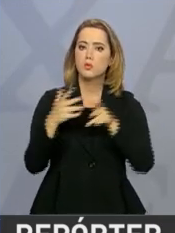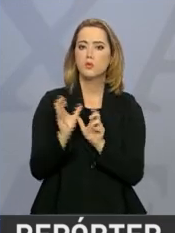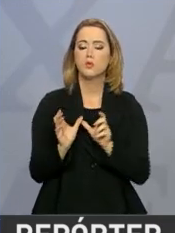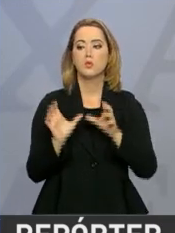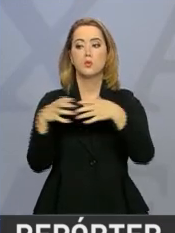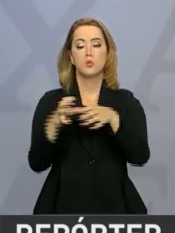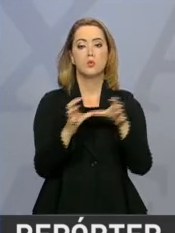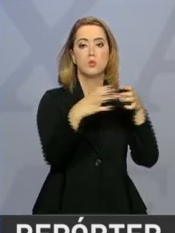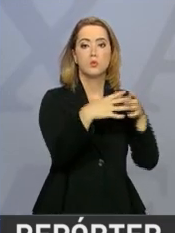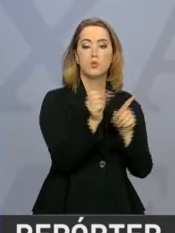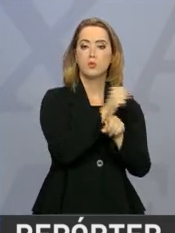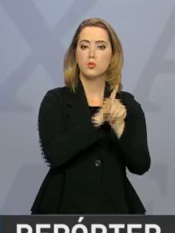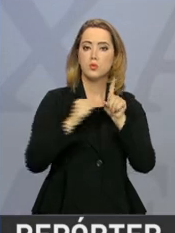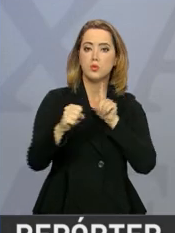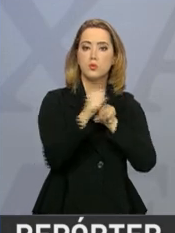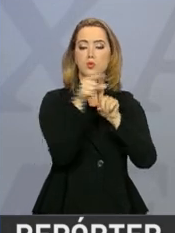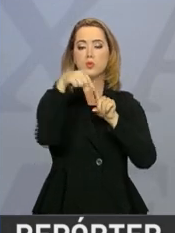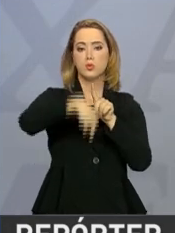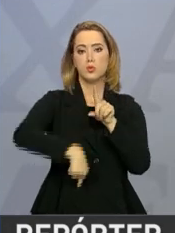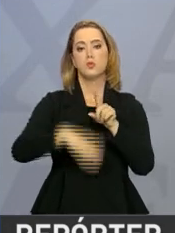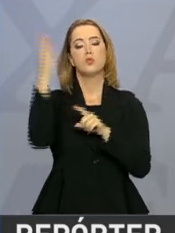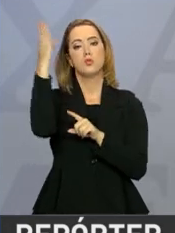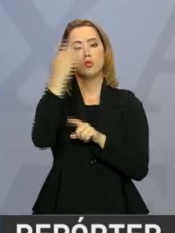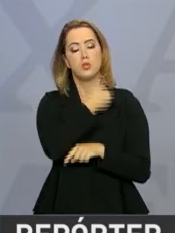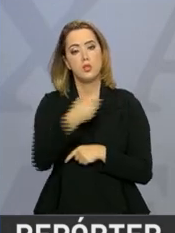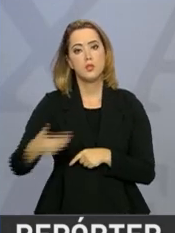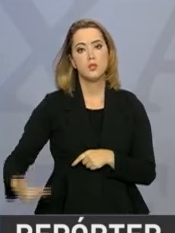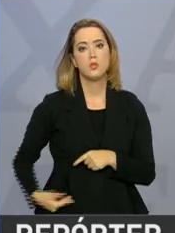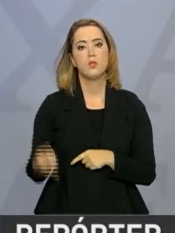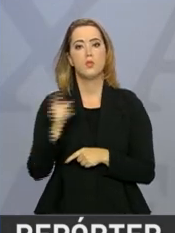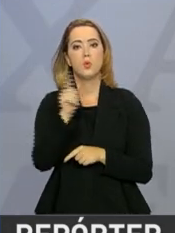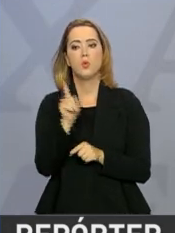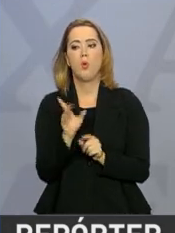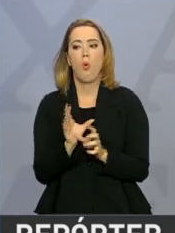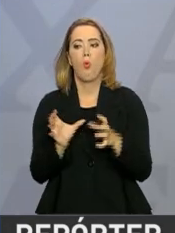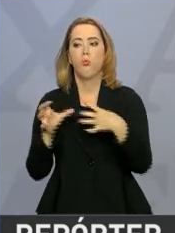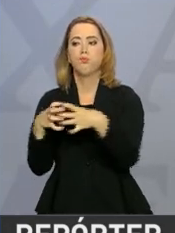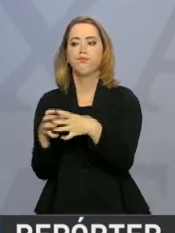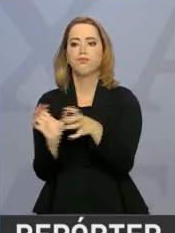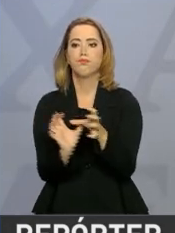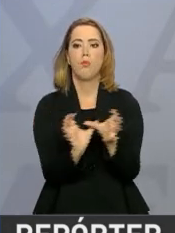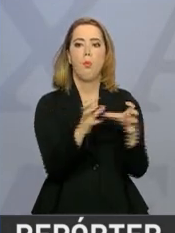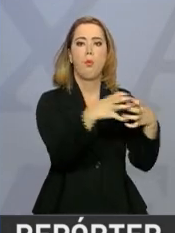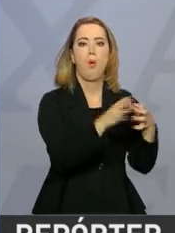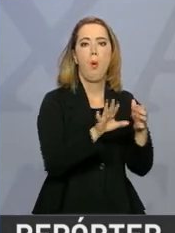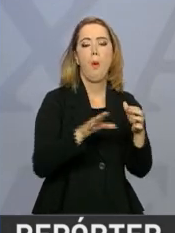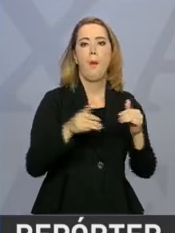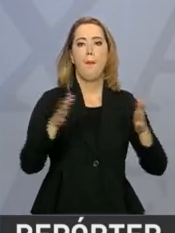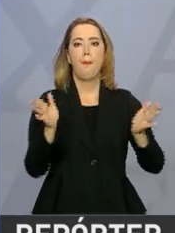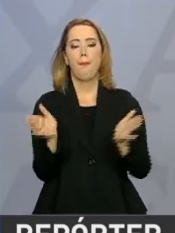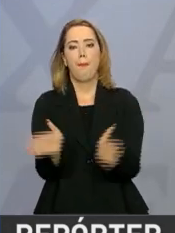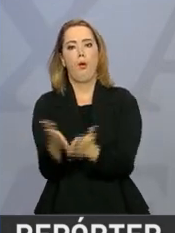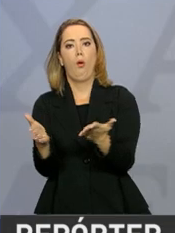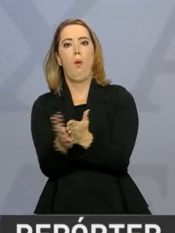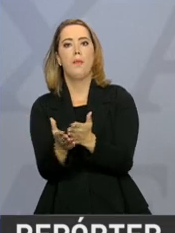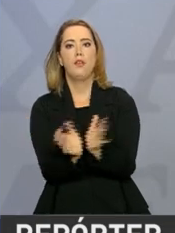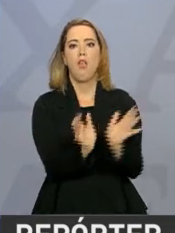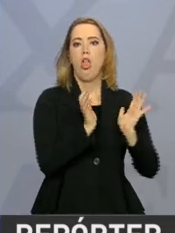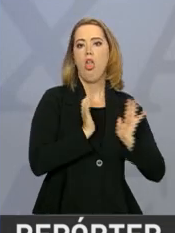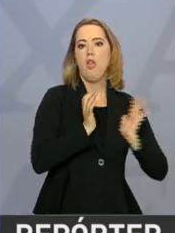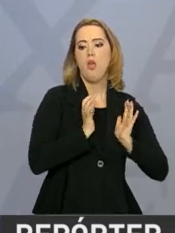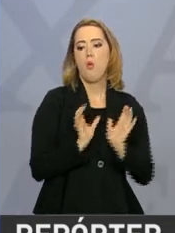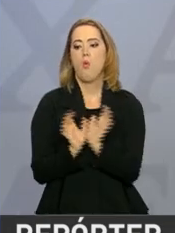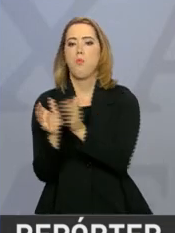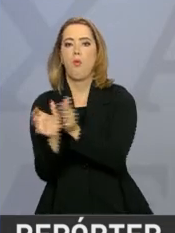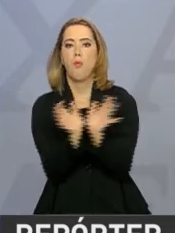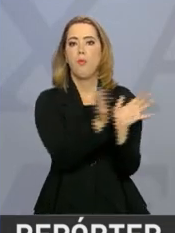setores sociais de que este governo não é um governo que segmenta pobres contra ricos, ricos contra pobres, não. Nós